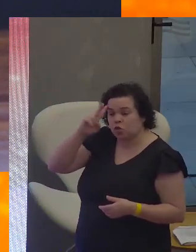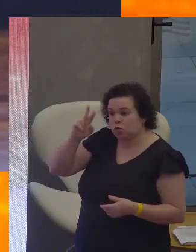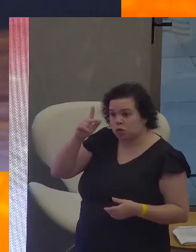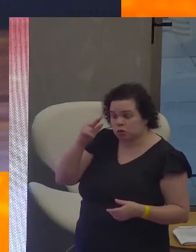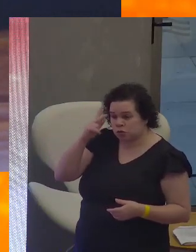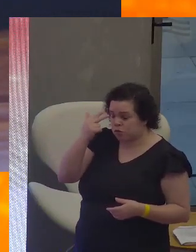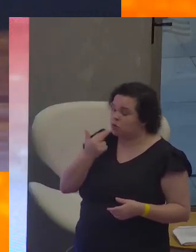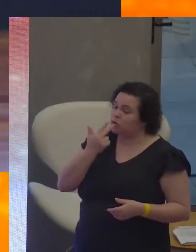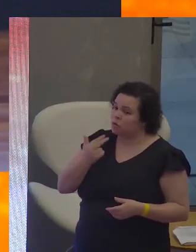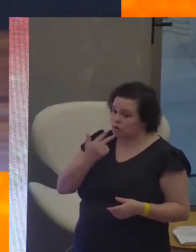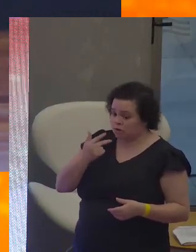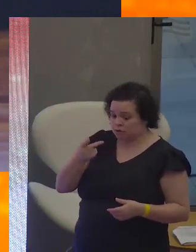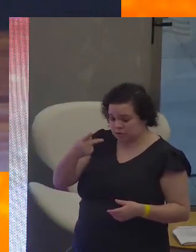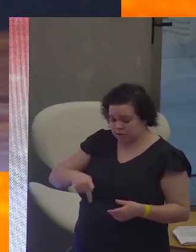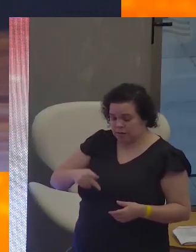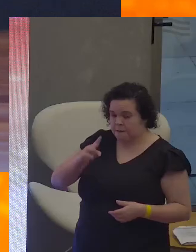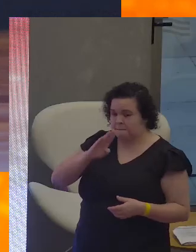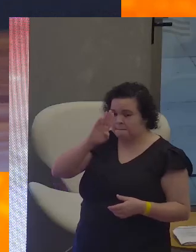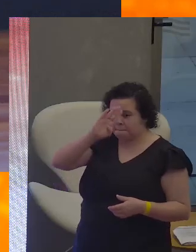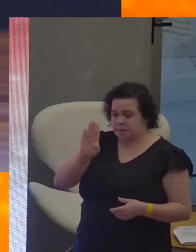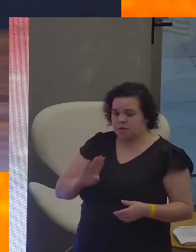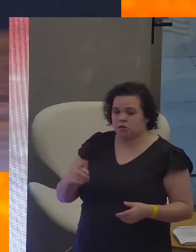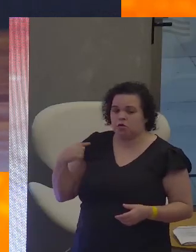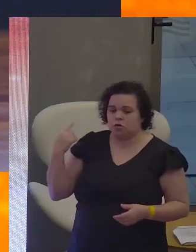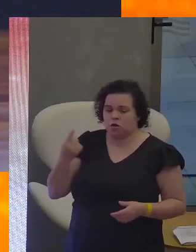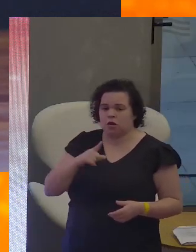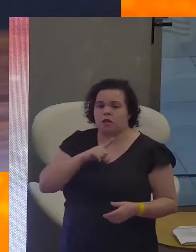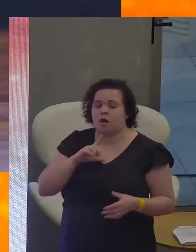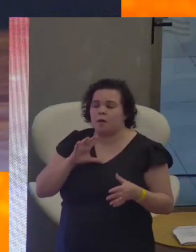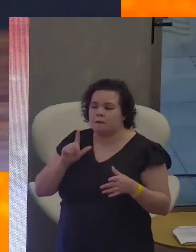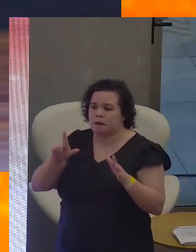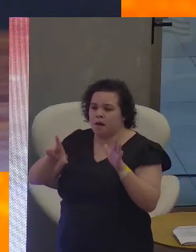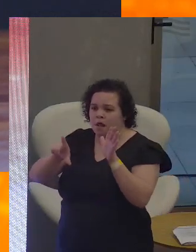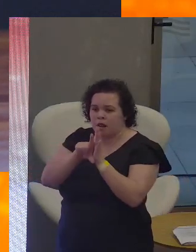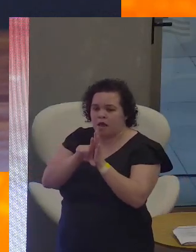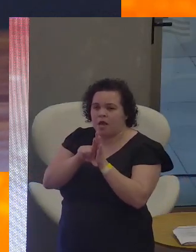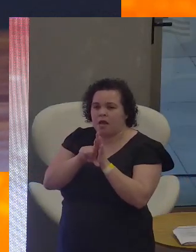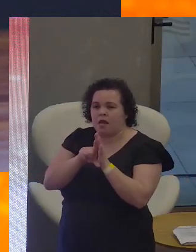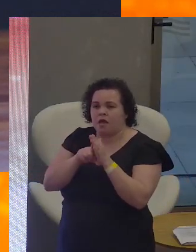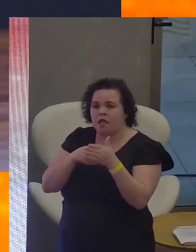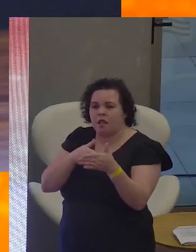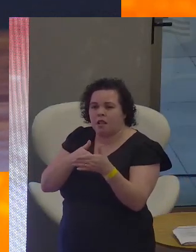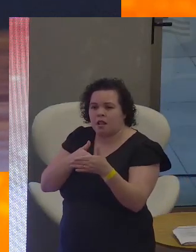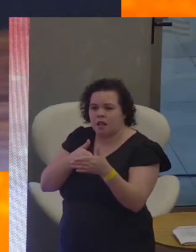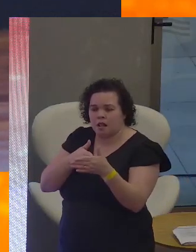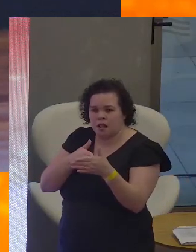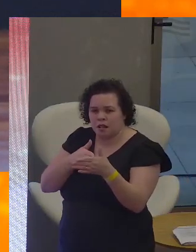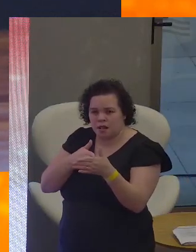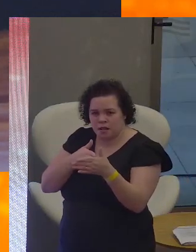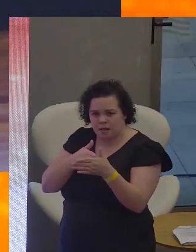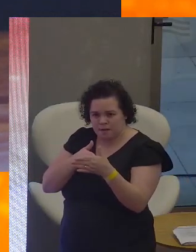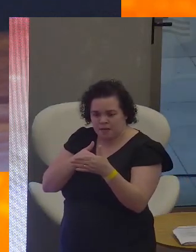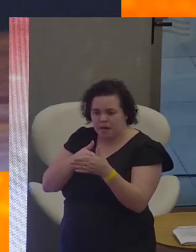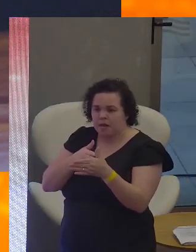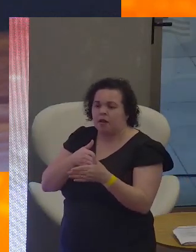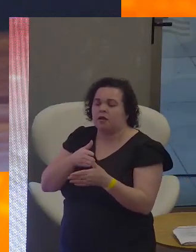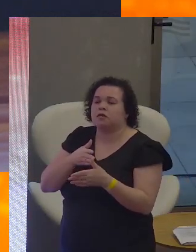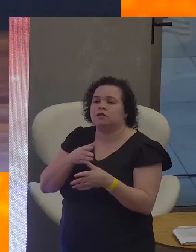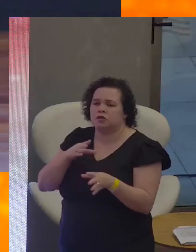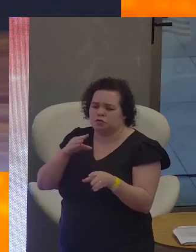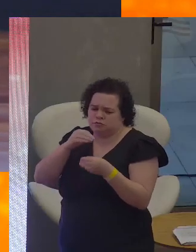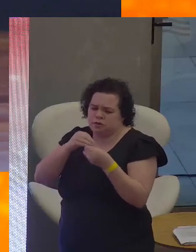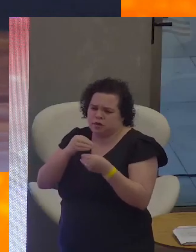E nós temos hoje uma legislação muito mais restritiva a nível de suplementação alimentar?